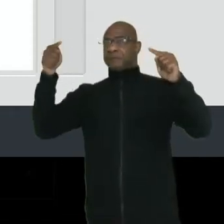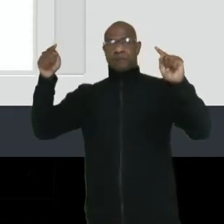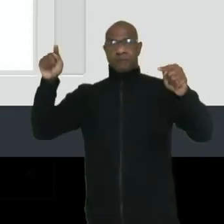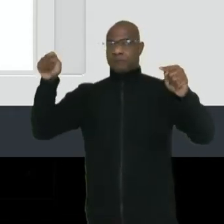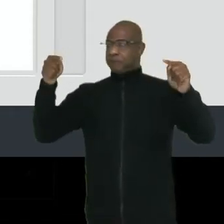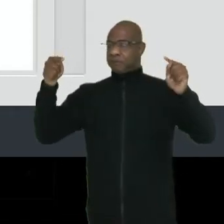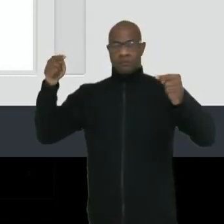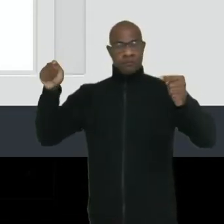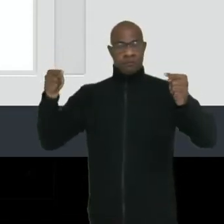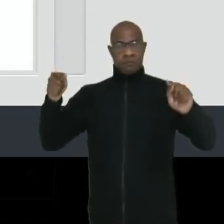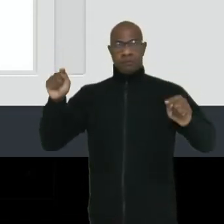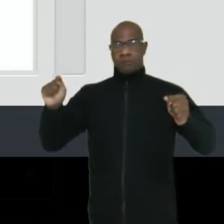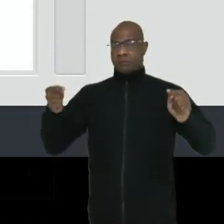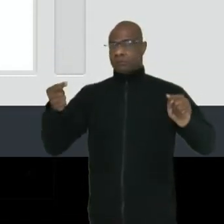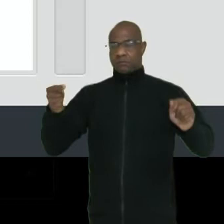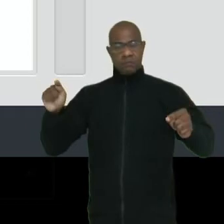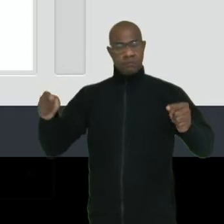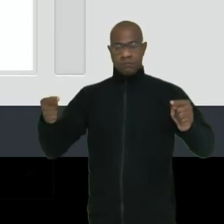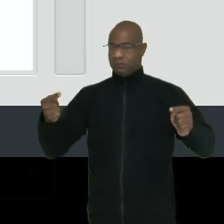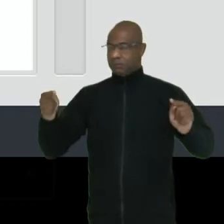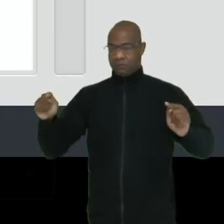Monday. Segunda-feira.